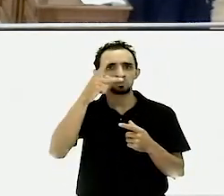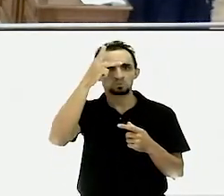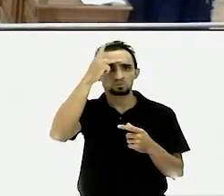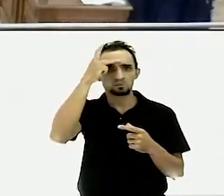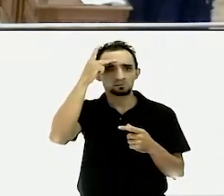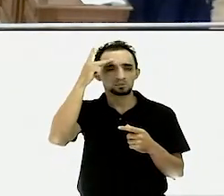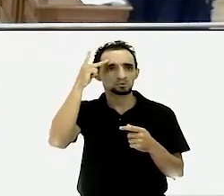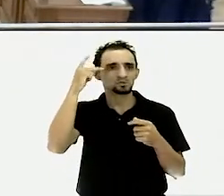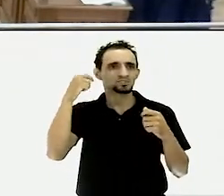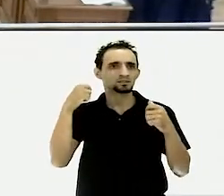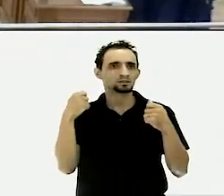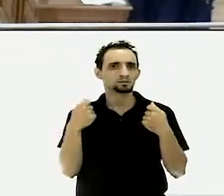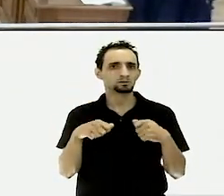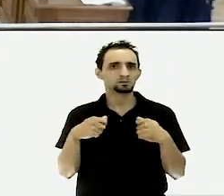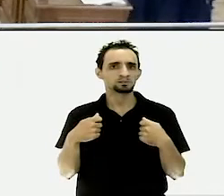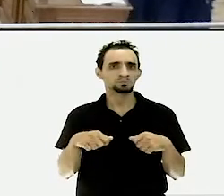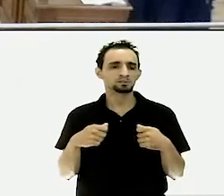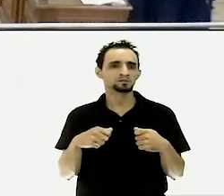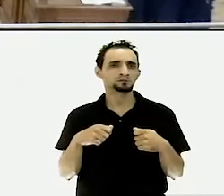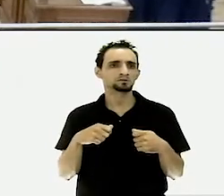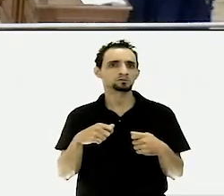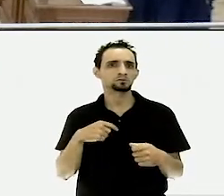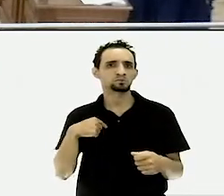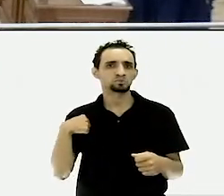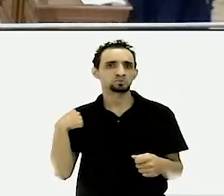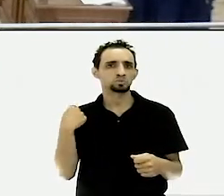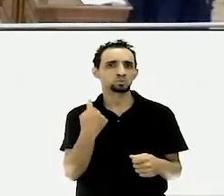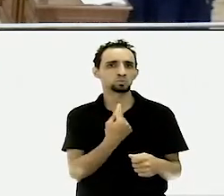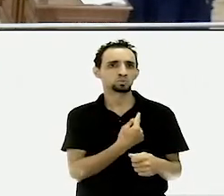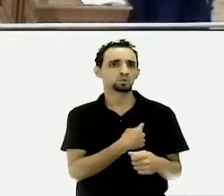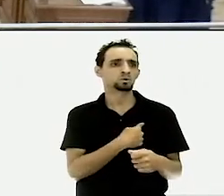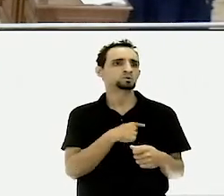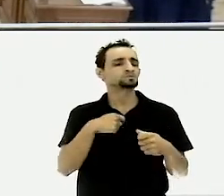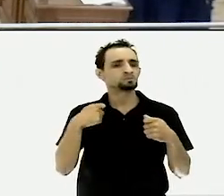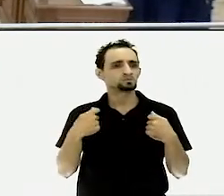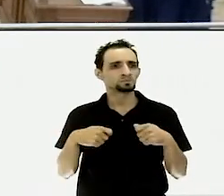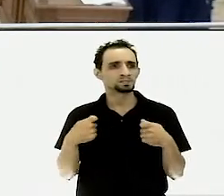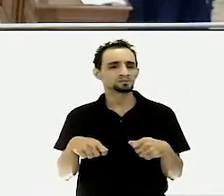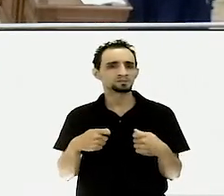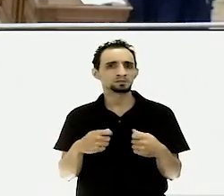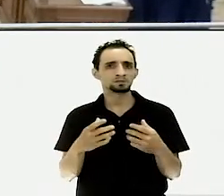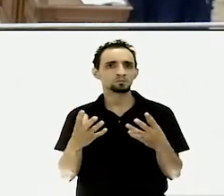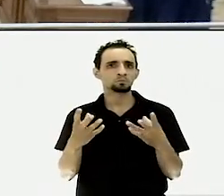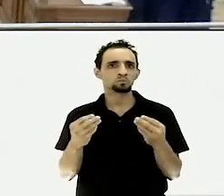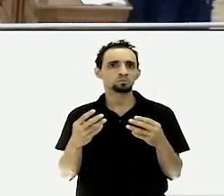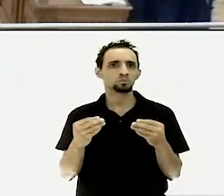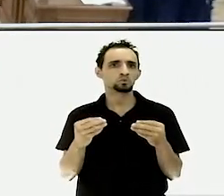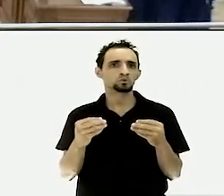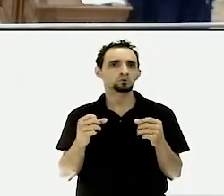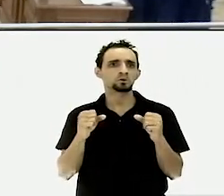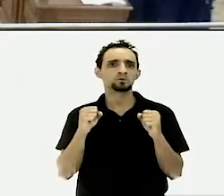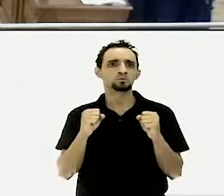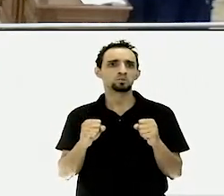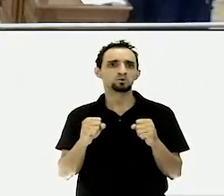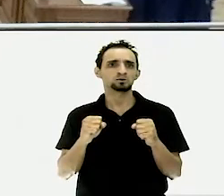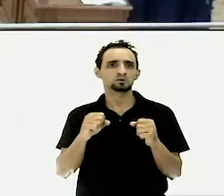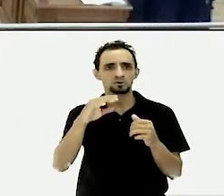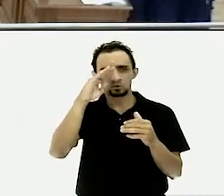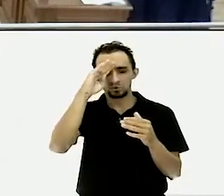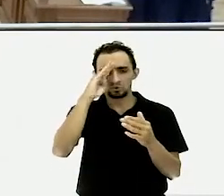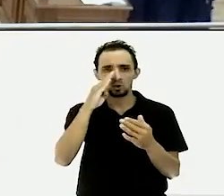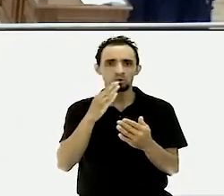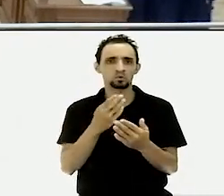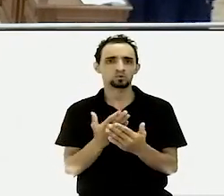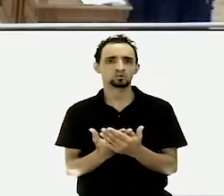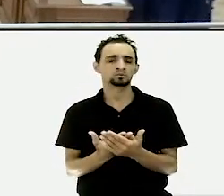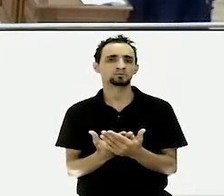2015. Esse trabalho é fantástico, a gente que está dentro do UPA, é o trabalho fantástico que essas